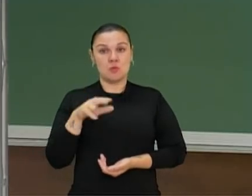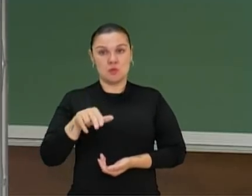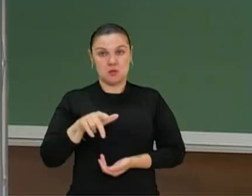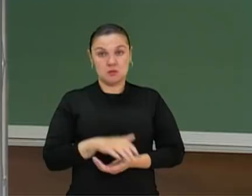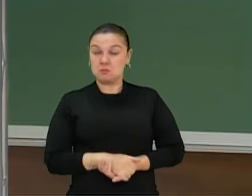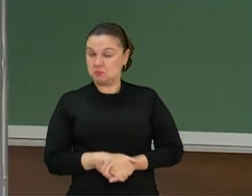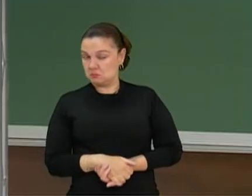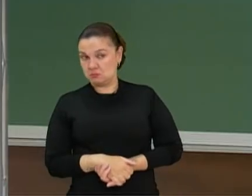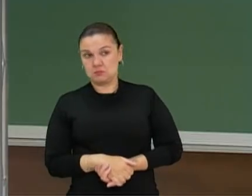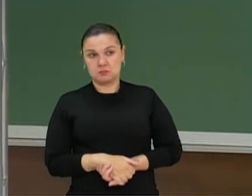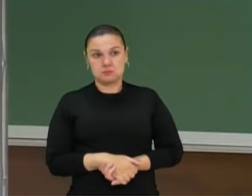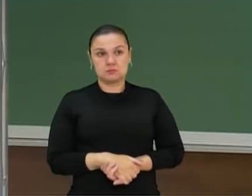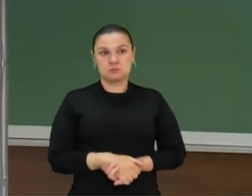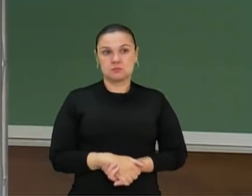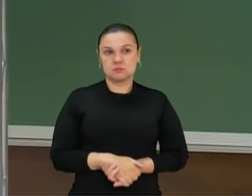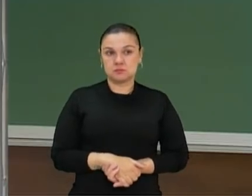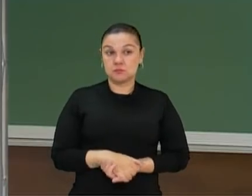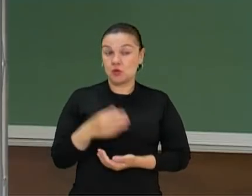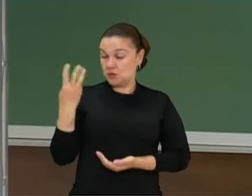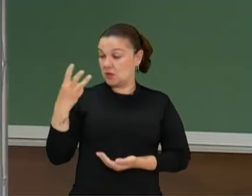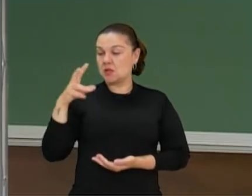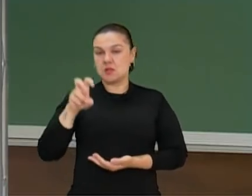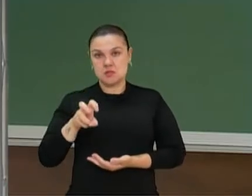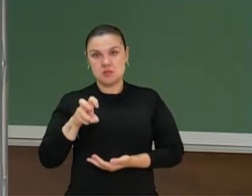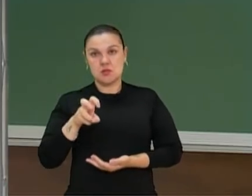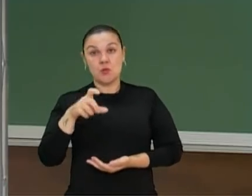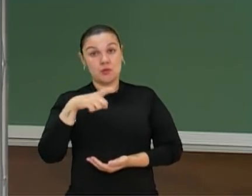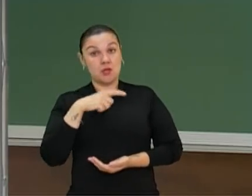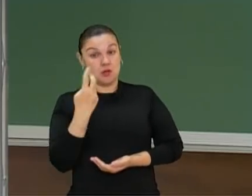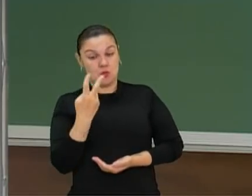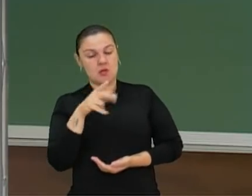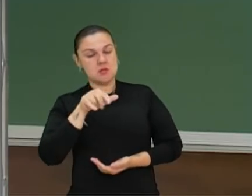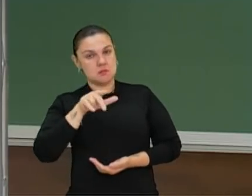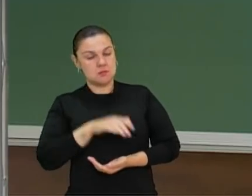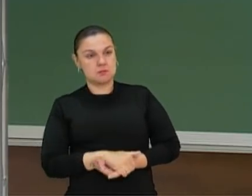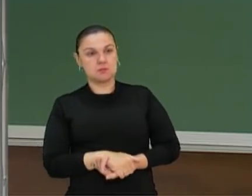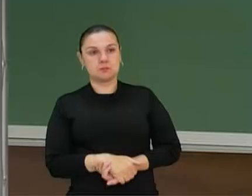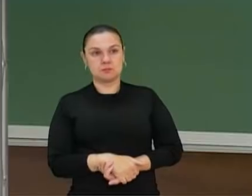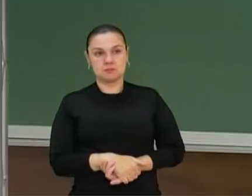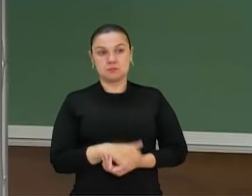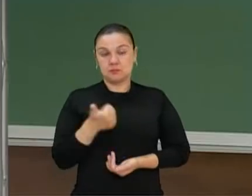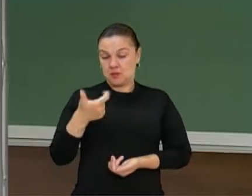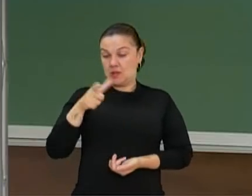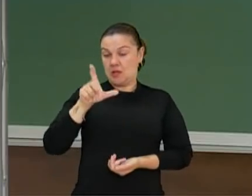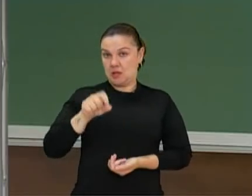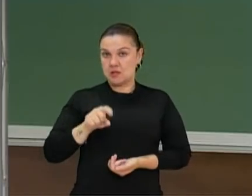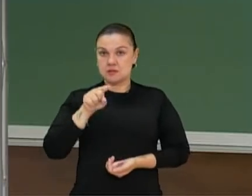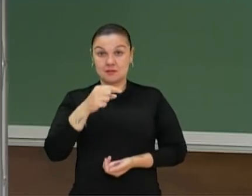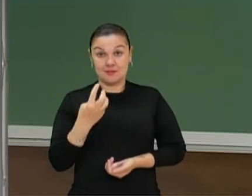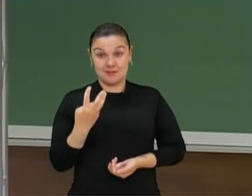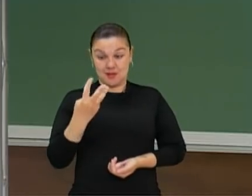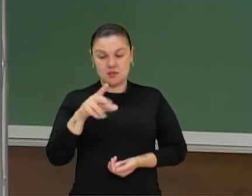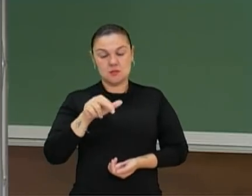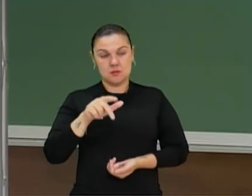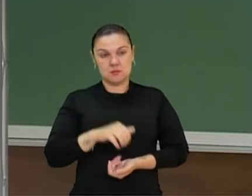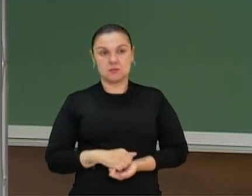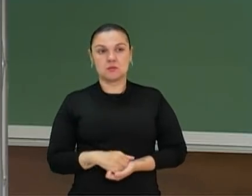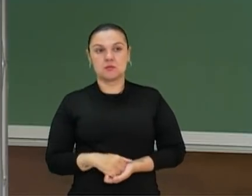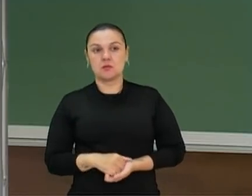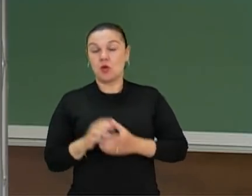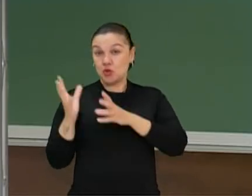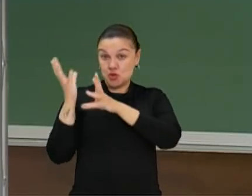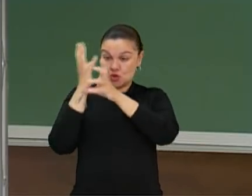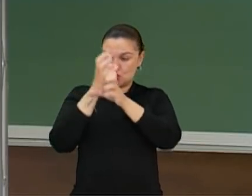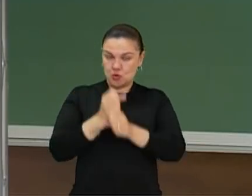ou uma irmã. Tá? 35 respondeu que tem 2 irmãos, 10 responderam que tem 3 irmãos,